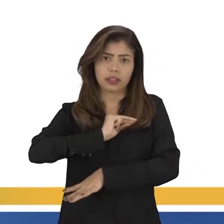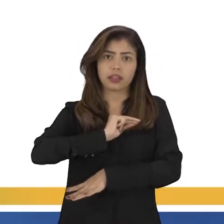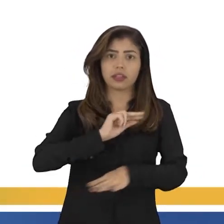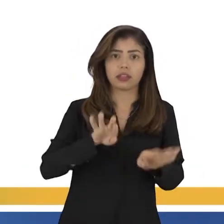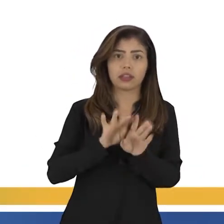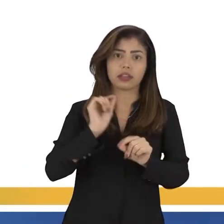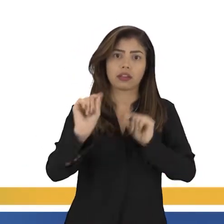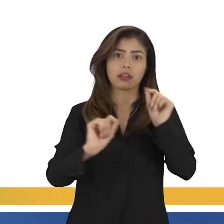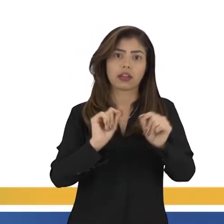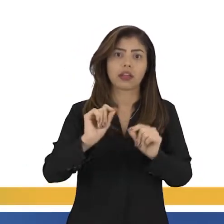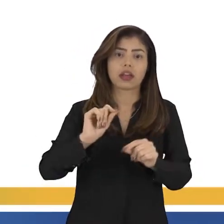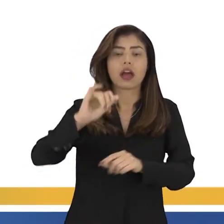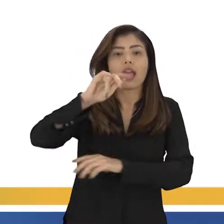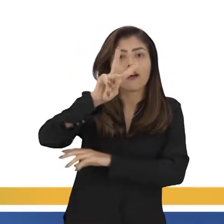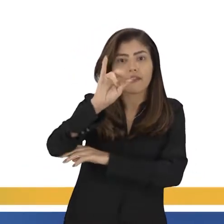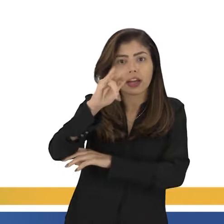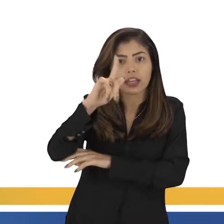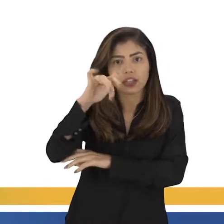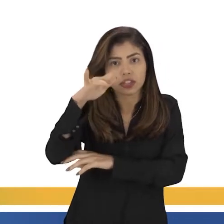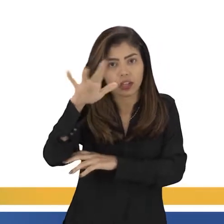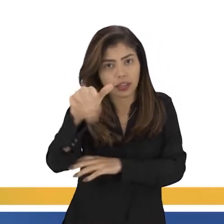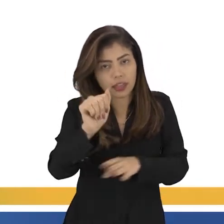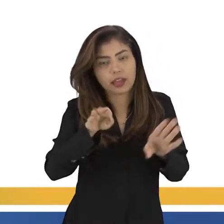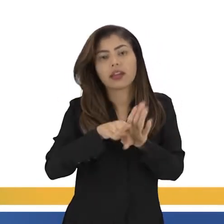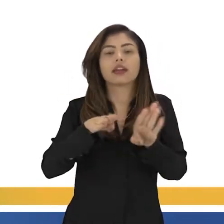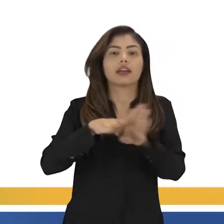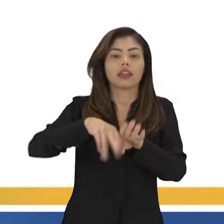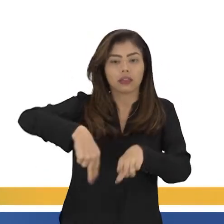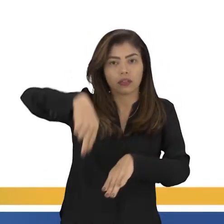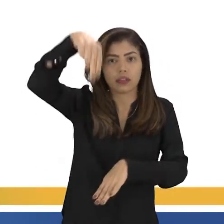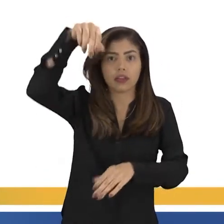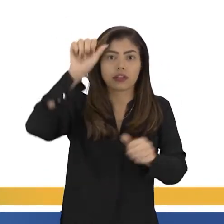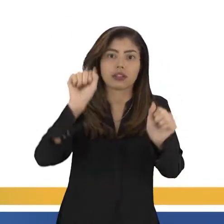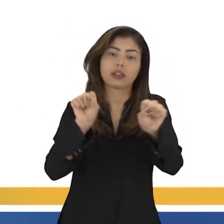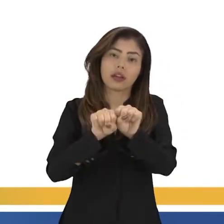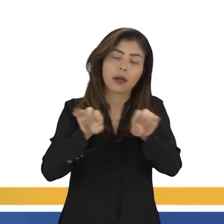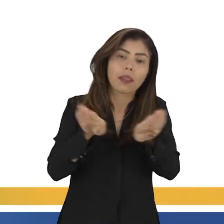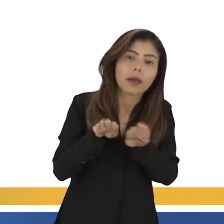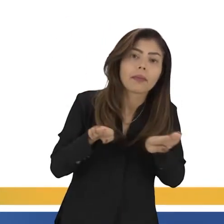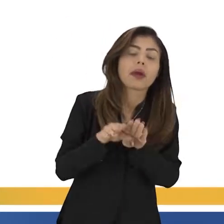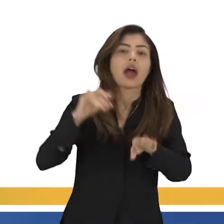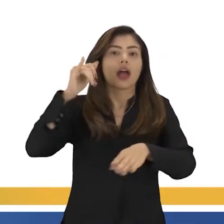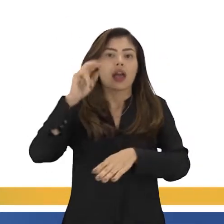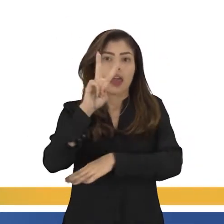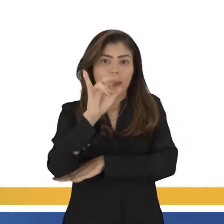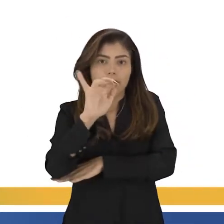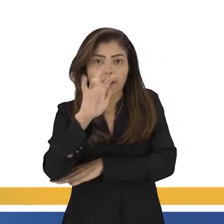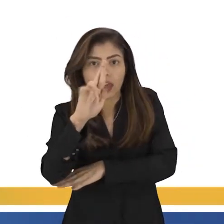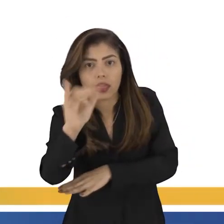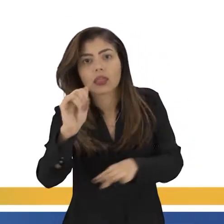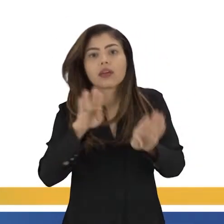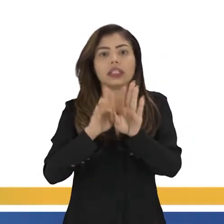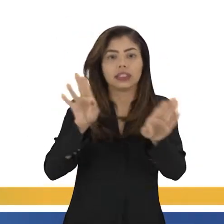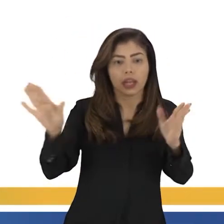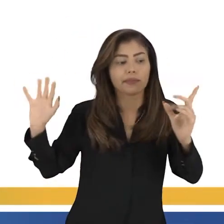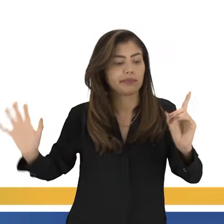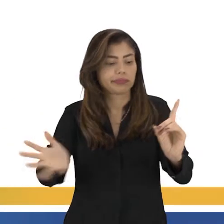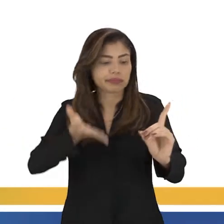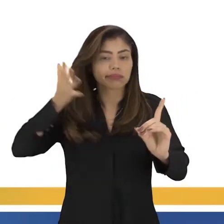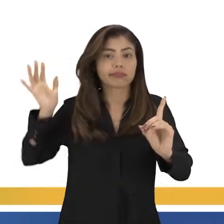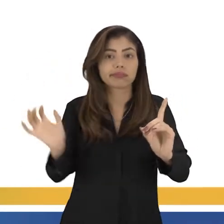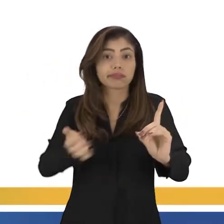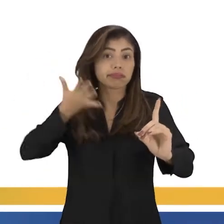Nordeste e os rodeios em todo o Brasil. Sempre eventos culturais da população, sempre exaltando